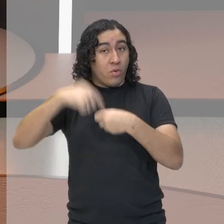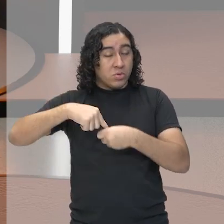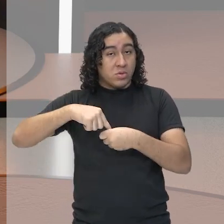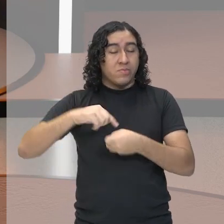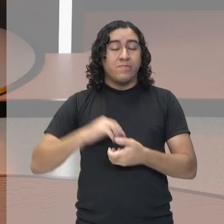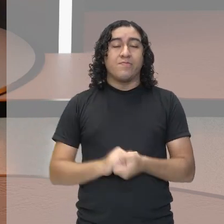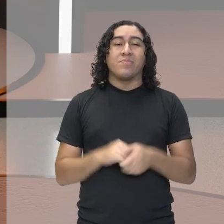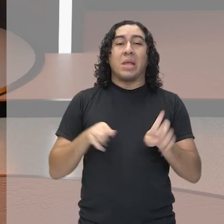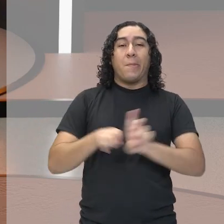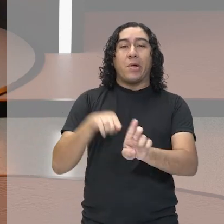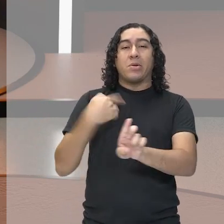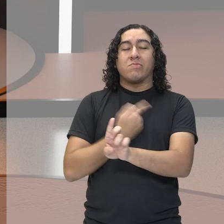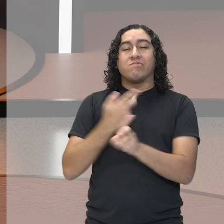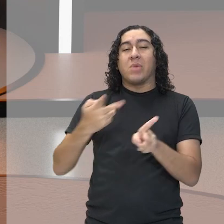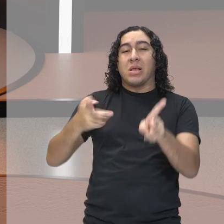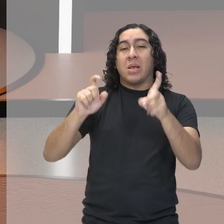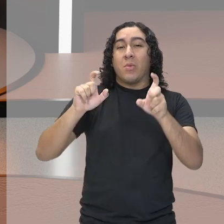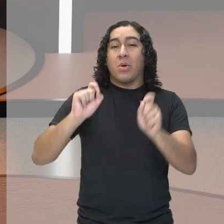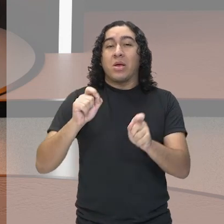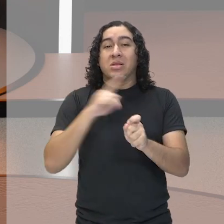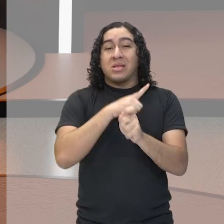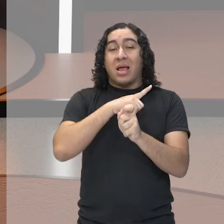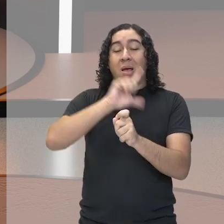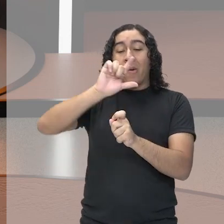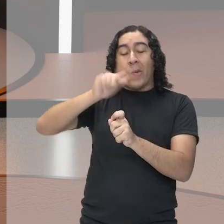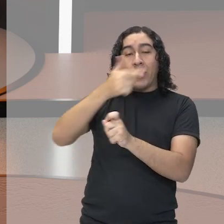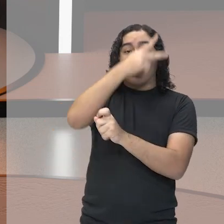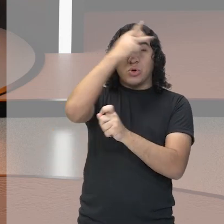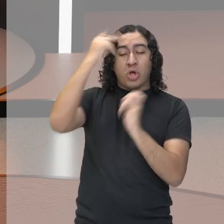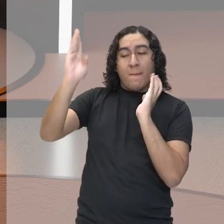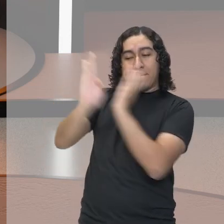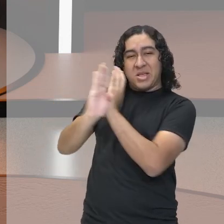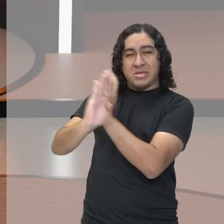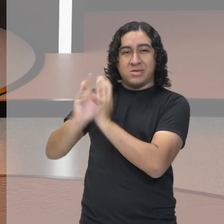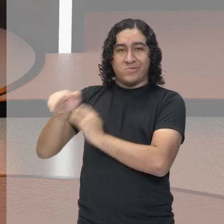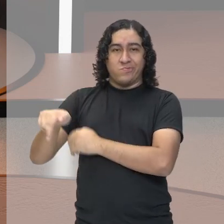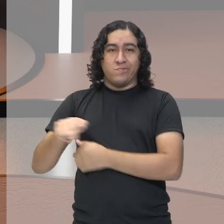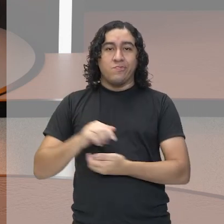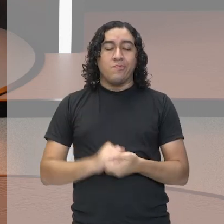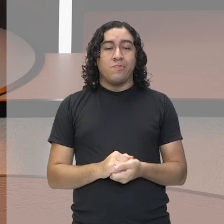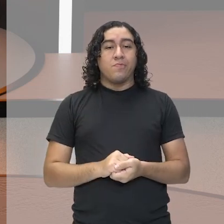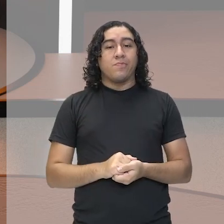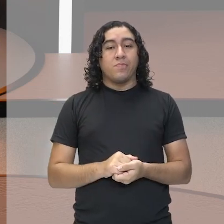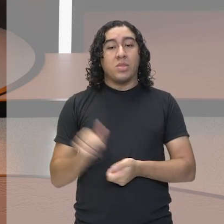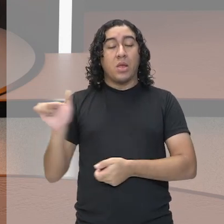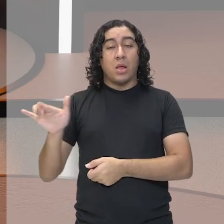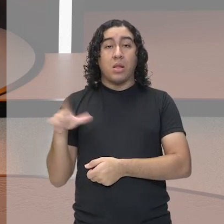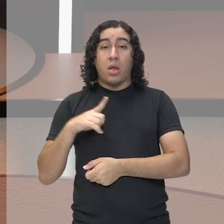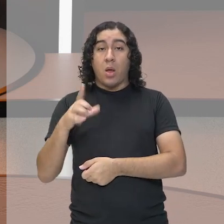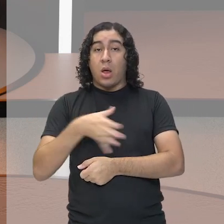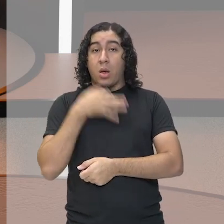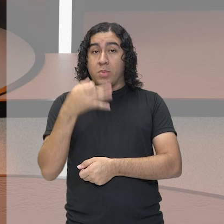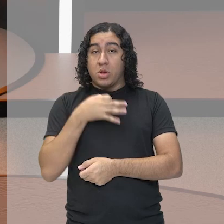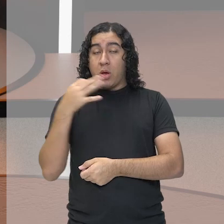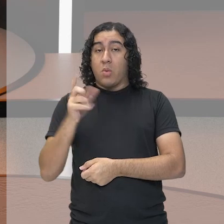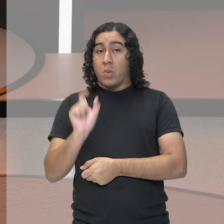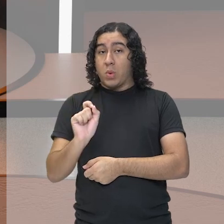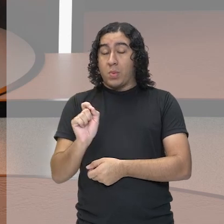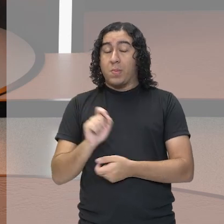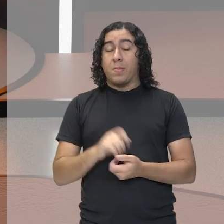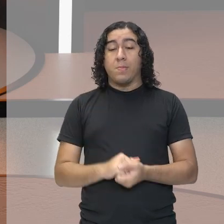isso vai levar também aí a sua perseguição. Então ele tem um discurso de que é preciso